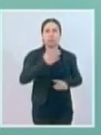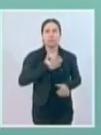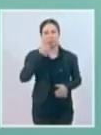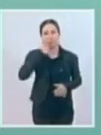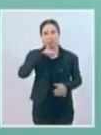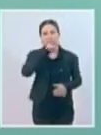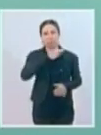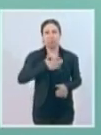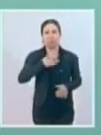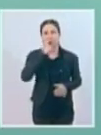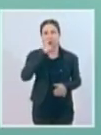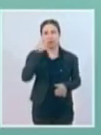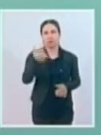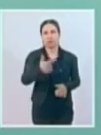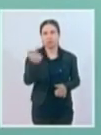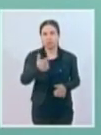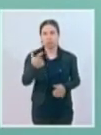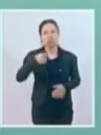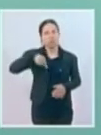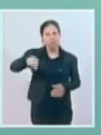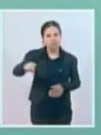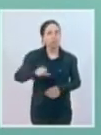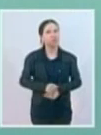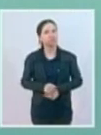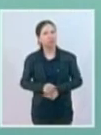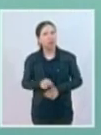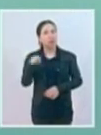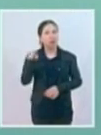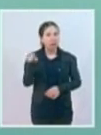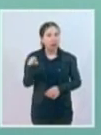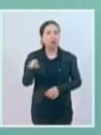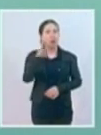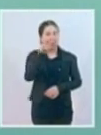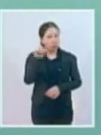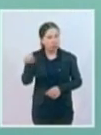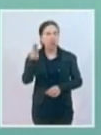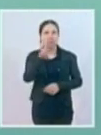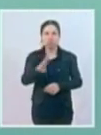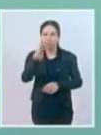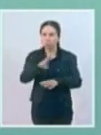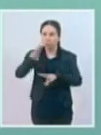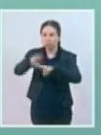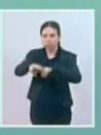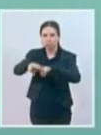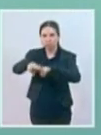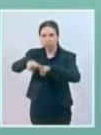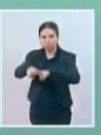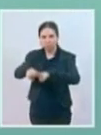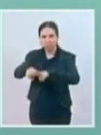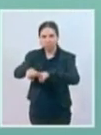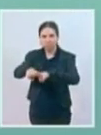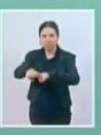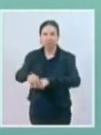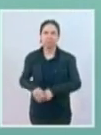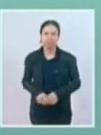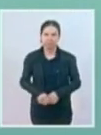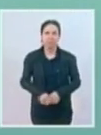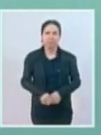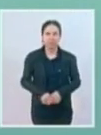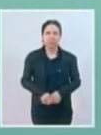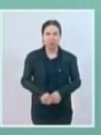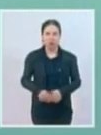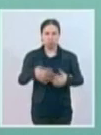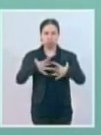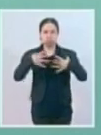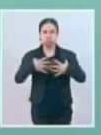meu padrasto estavam ali fazendo uso dessas poltronas. Uso das poltronas. Mamãe com uma pneumonia muito severa e o meu padrasto com uma angina.